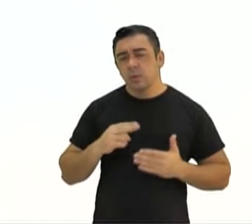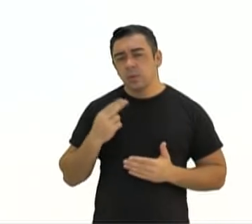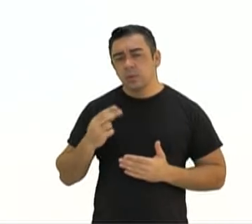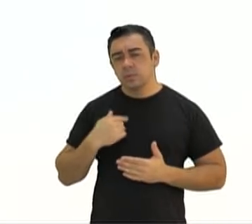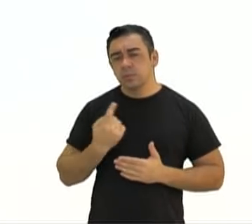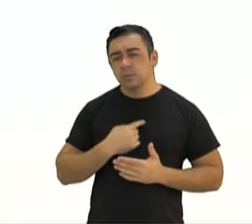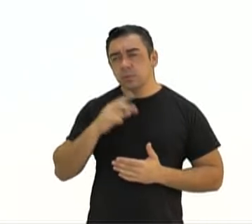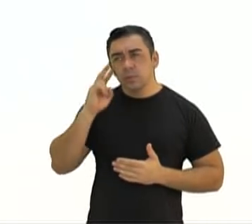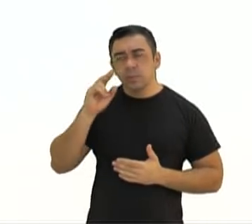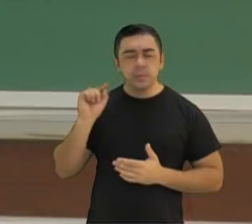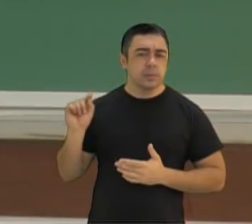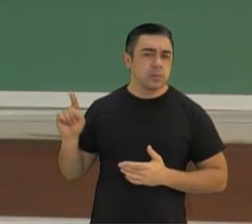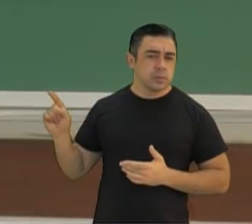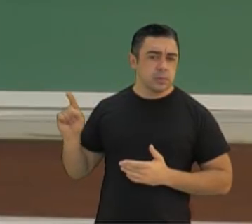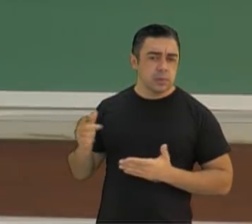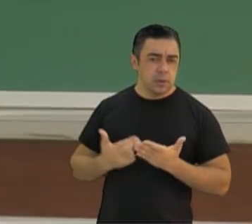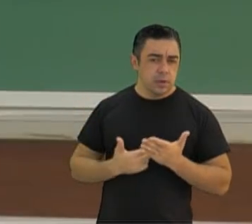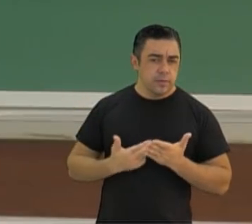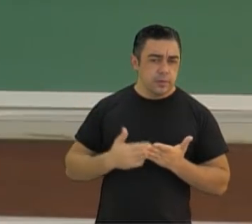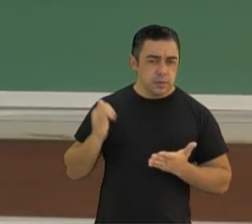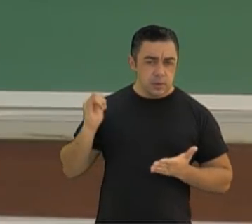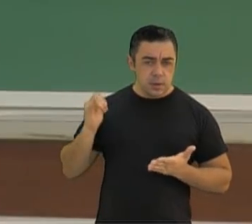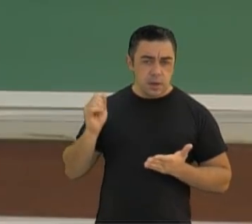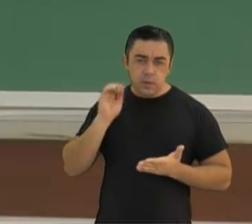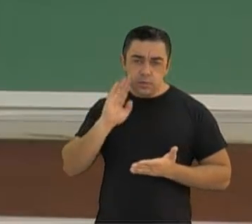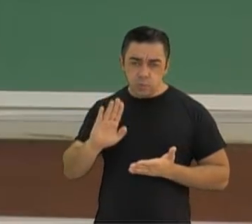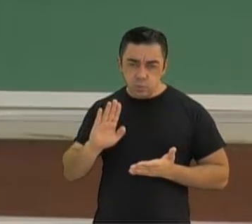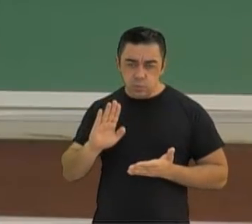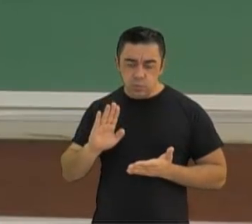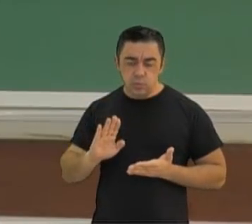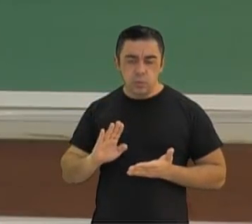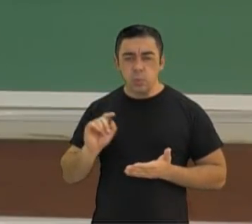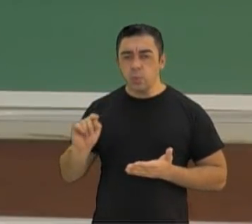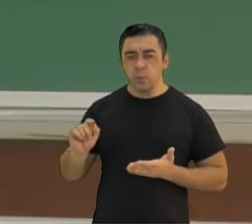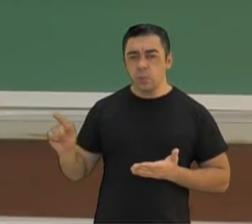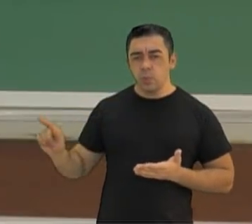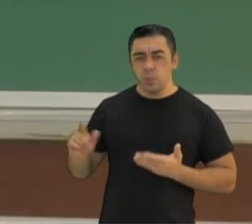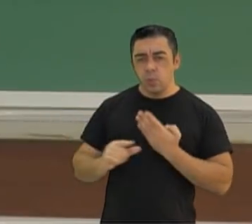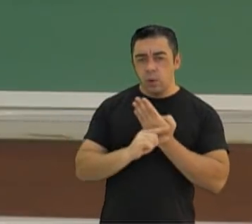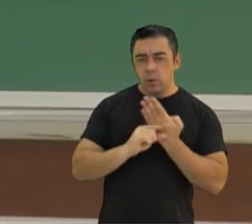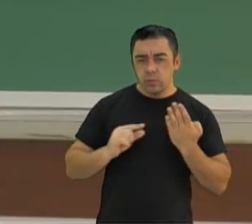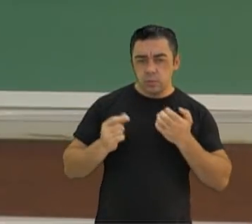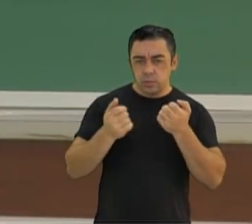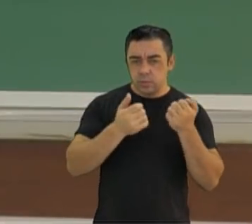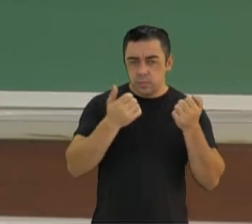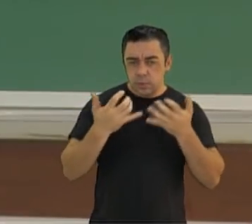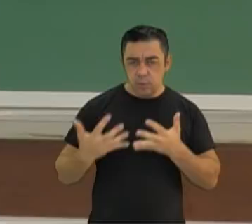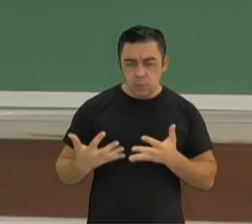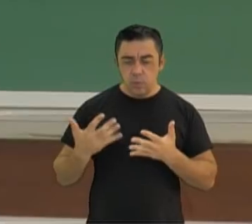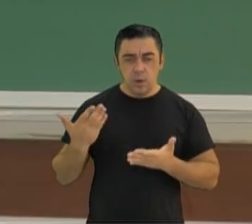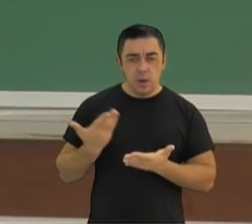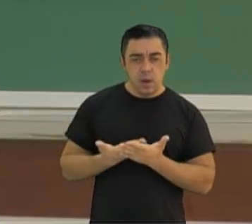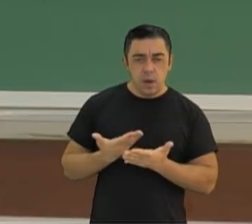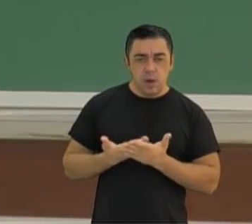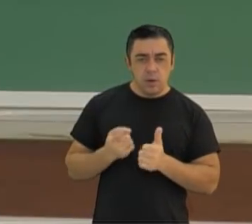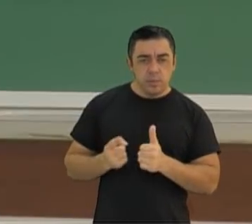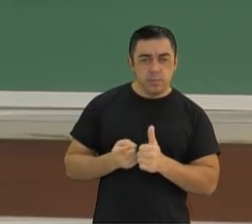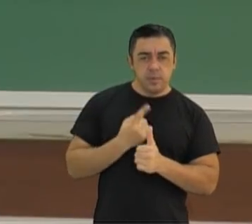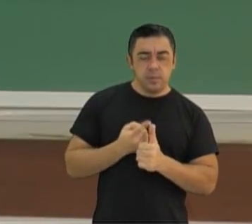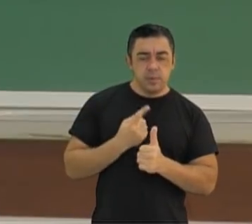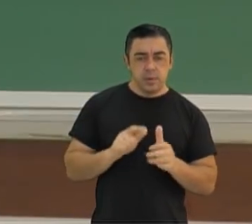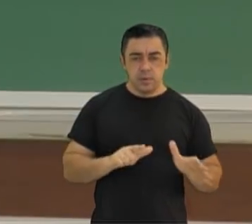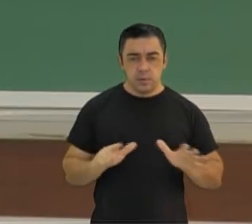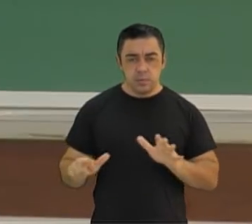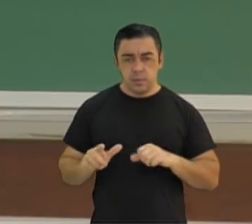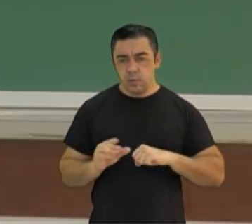nos lembramos da revista Relatos Azuis, do que o autor nos falou lá na primeira aula da Semana do